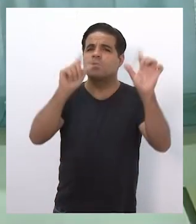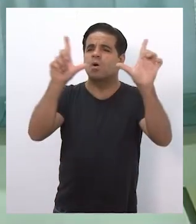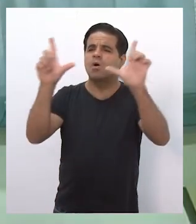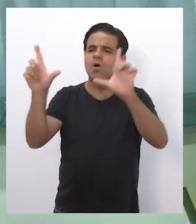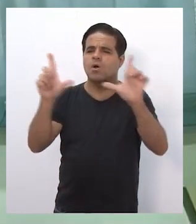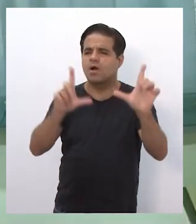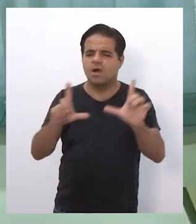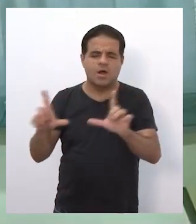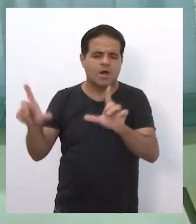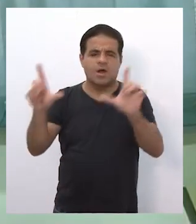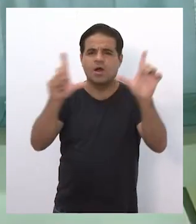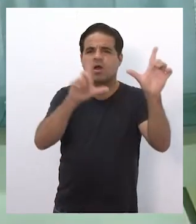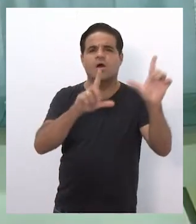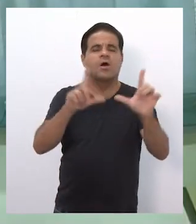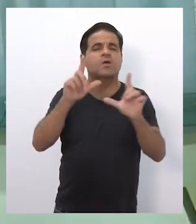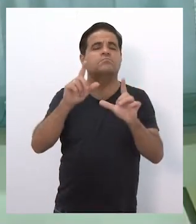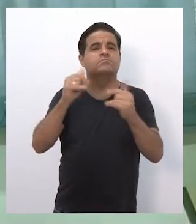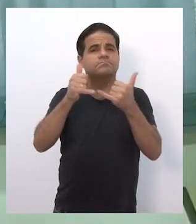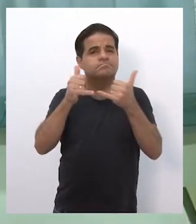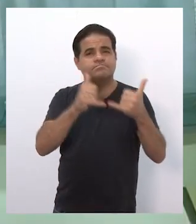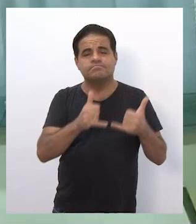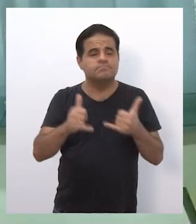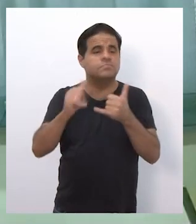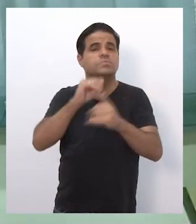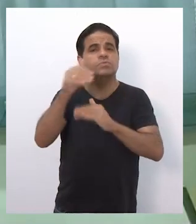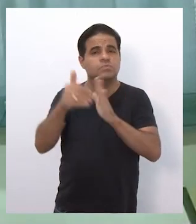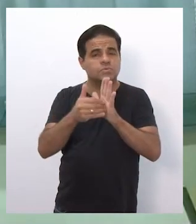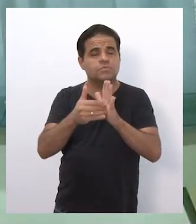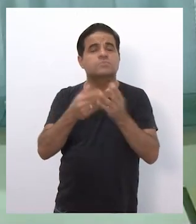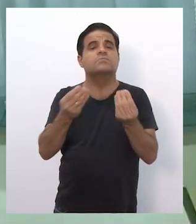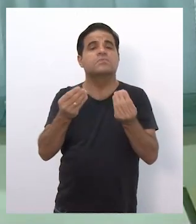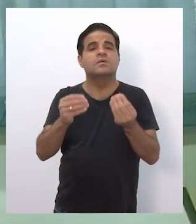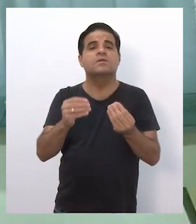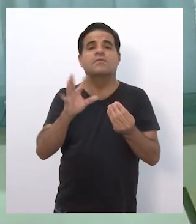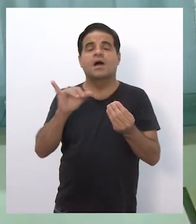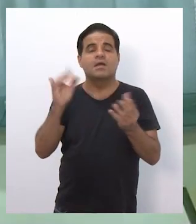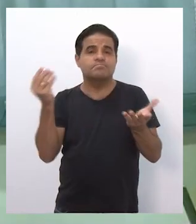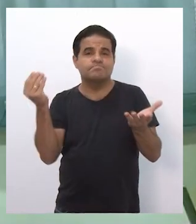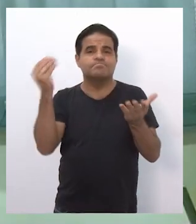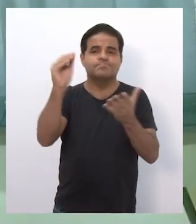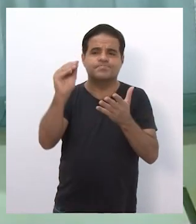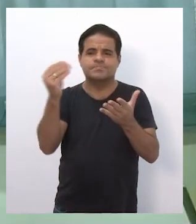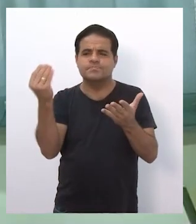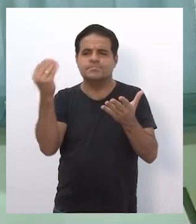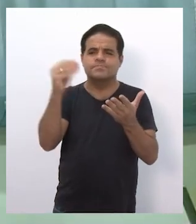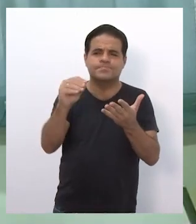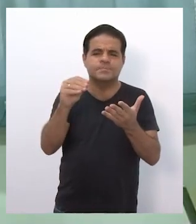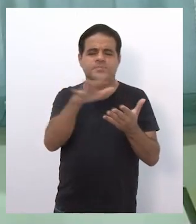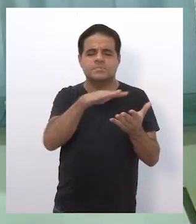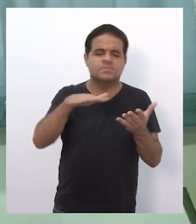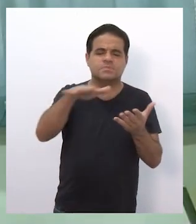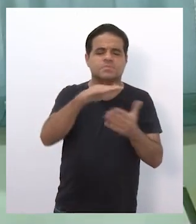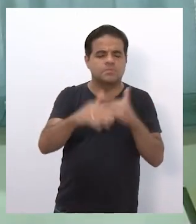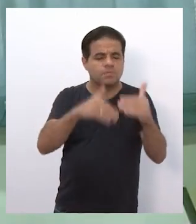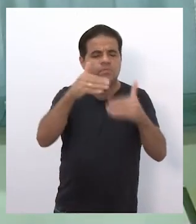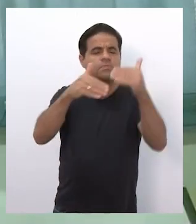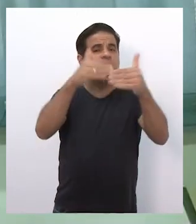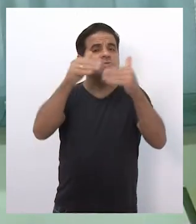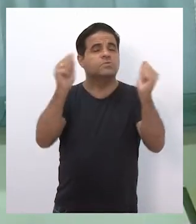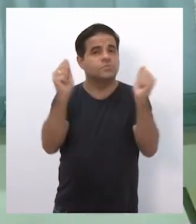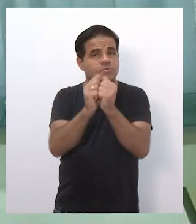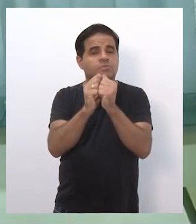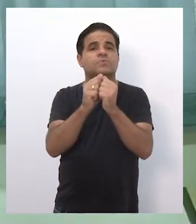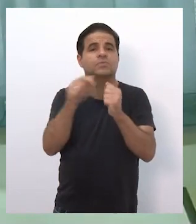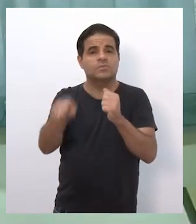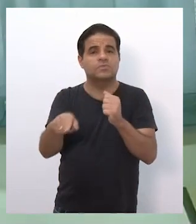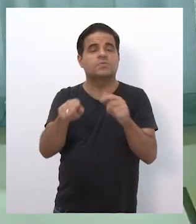dentro do seu navegador. Então, tudo isso vai o quê? Vai ocupando parte do processador,